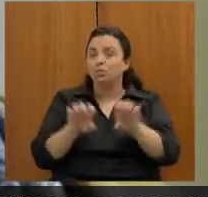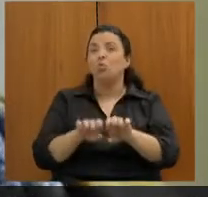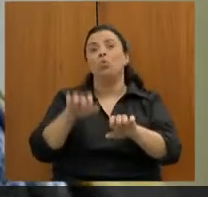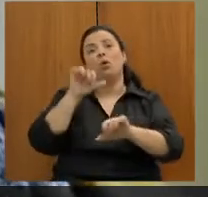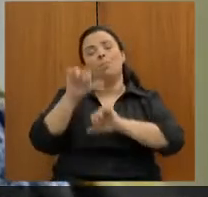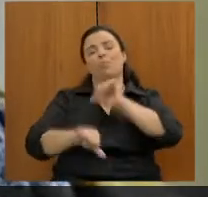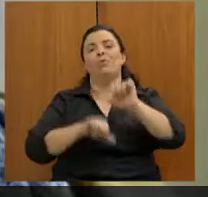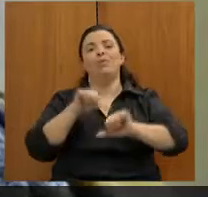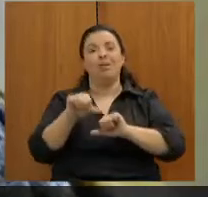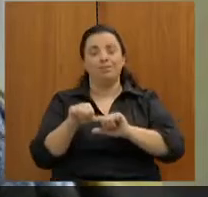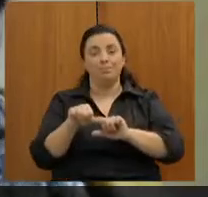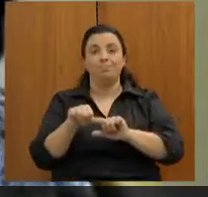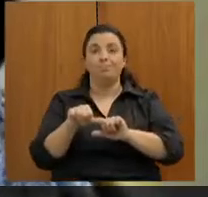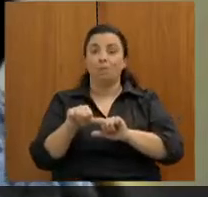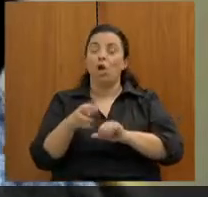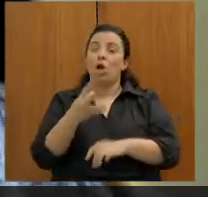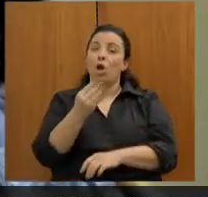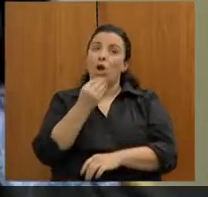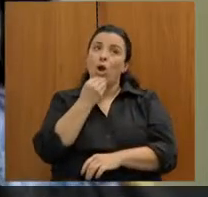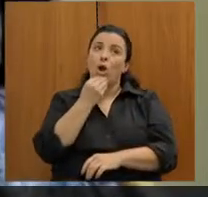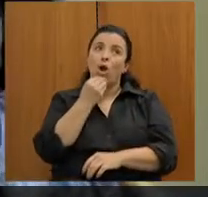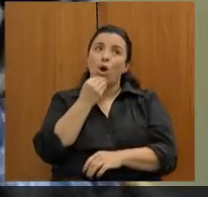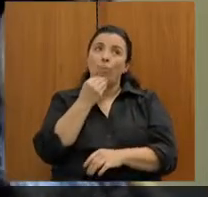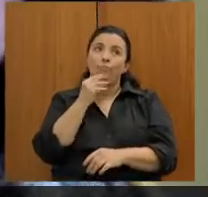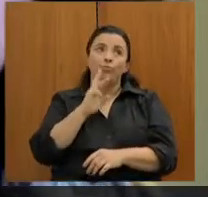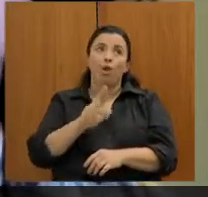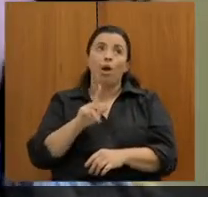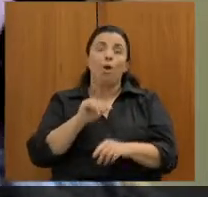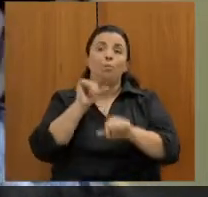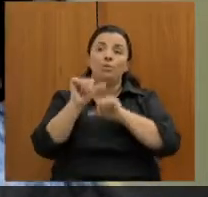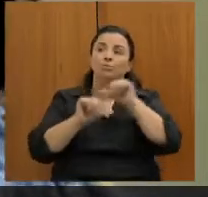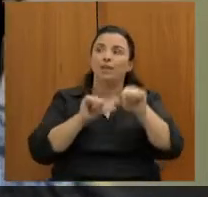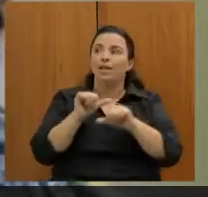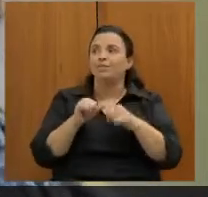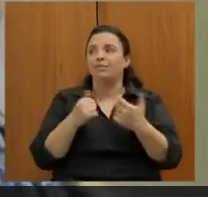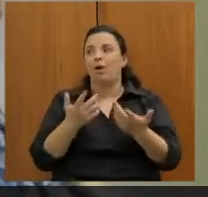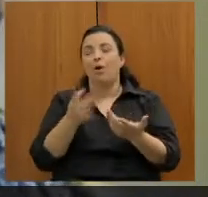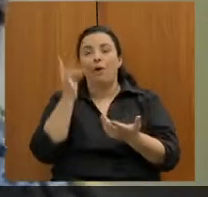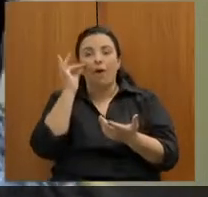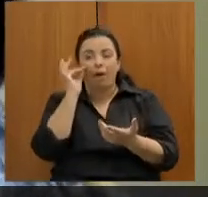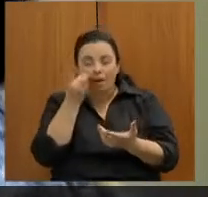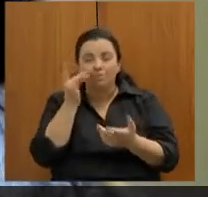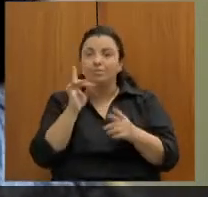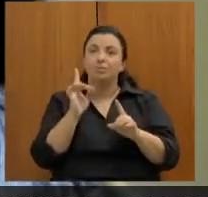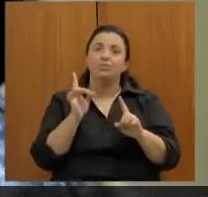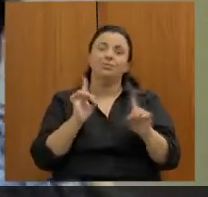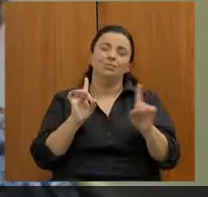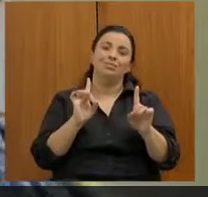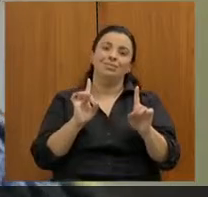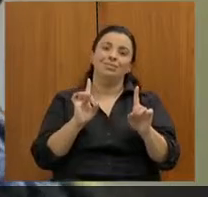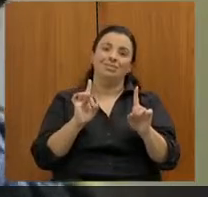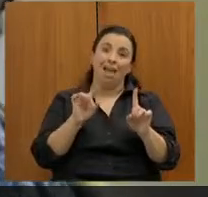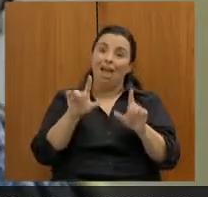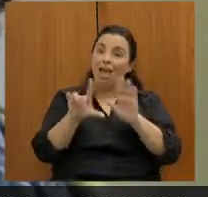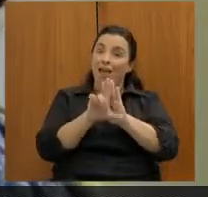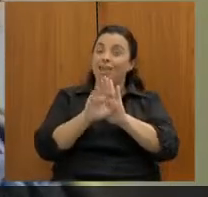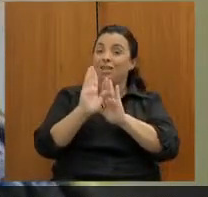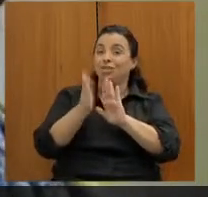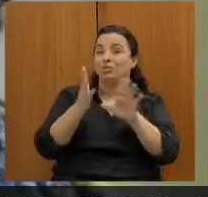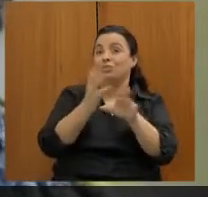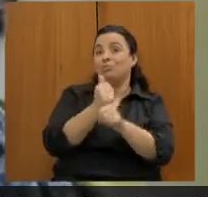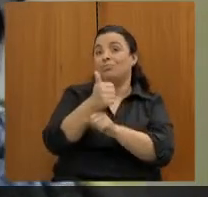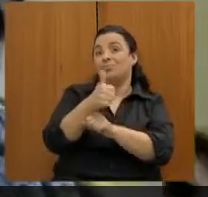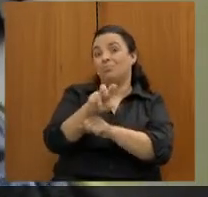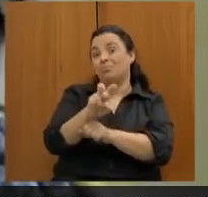isso não é uma modificação que a gente faz nem mesmo em 15 anos que é o tempo da lei bom então a gente tem que